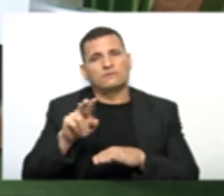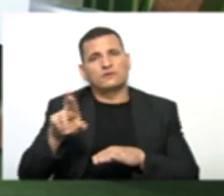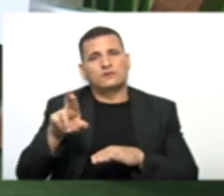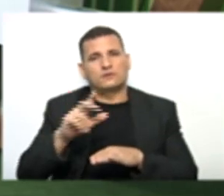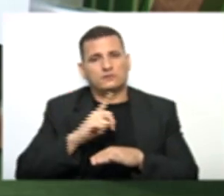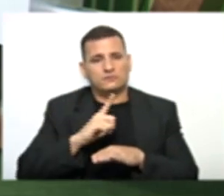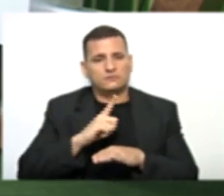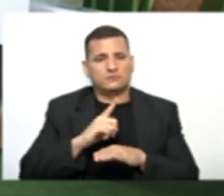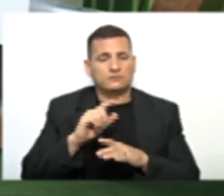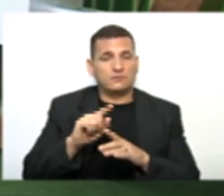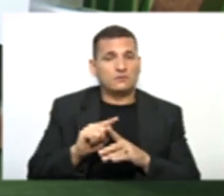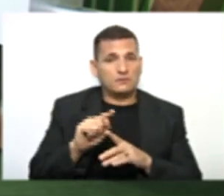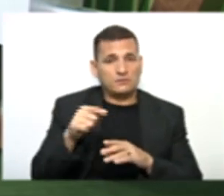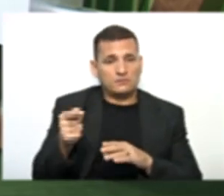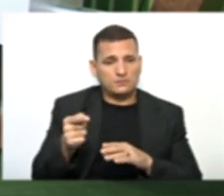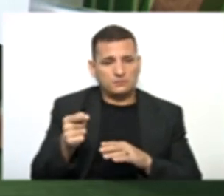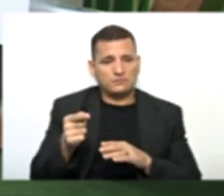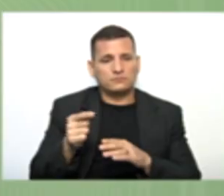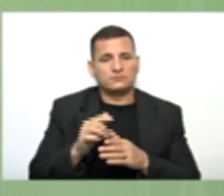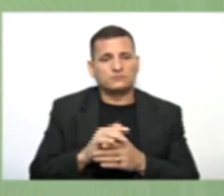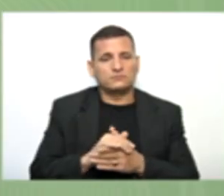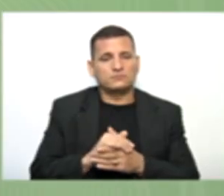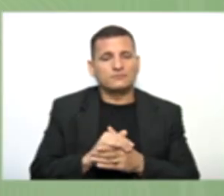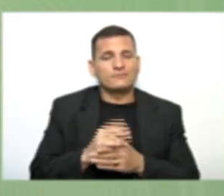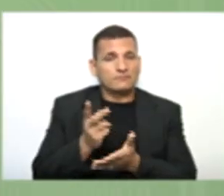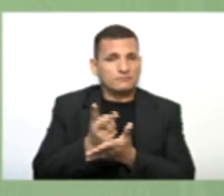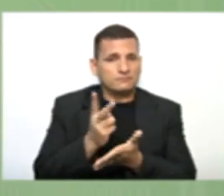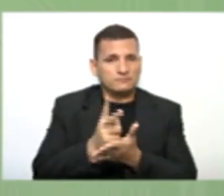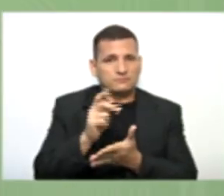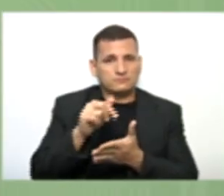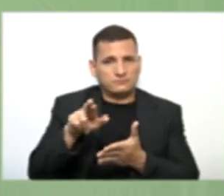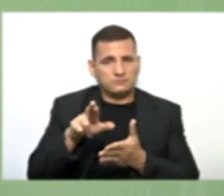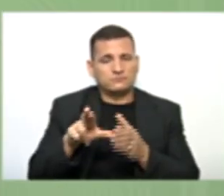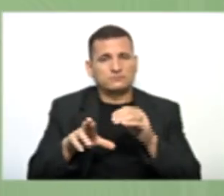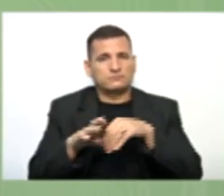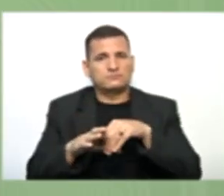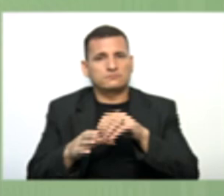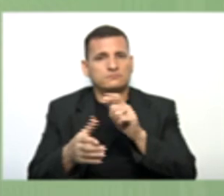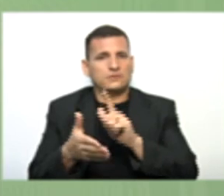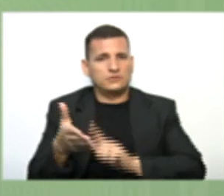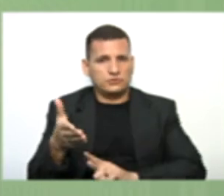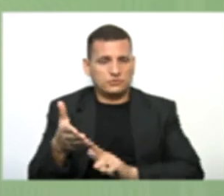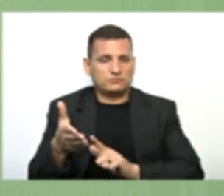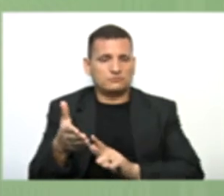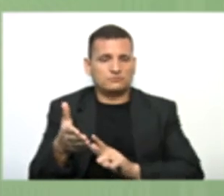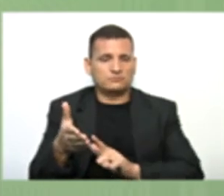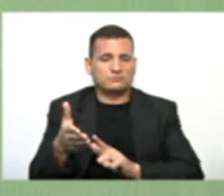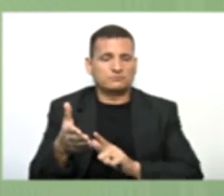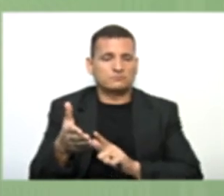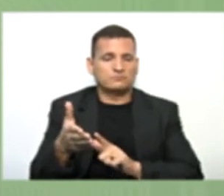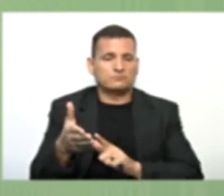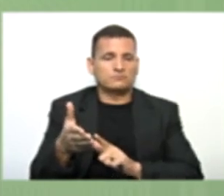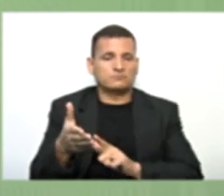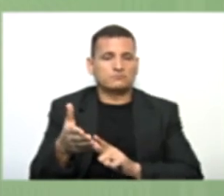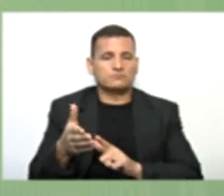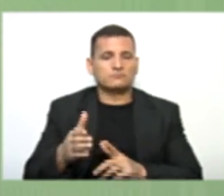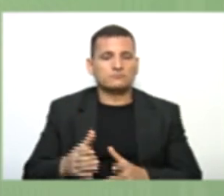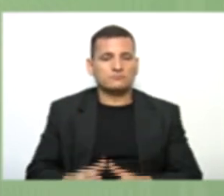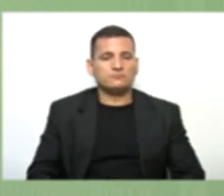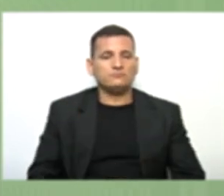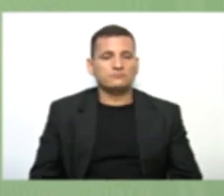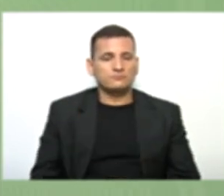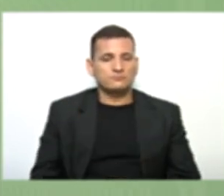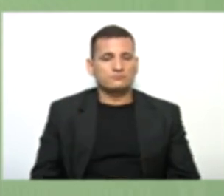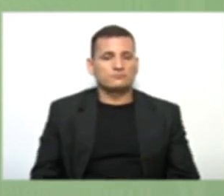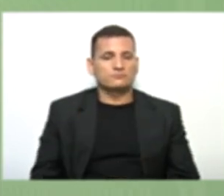Aí depois ele vai pegar e vai entrar... Essa mesma variável tem que estar dentro de uma lista. Consequentemente, o input que coloquei vai diretamente para dentro de uma